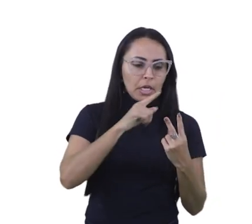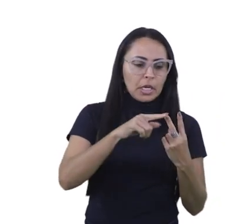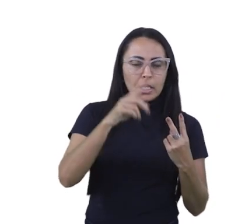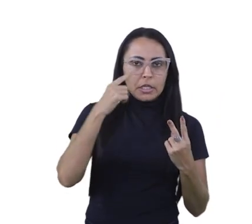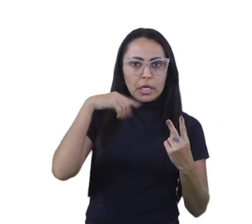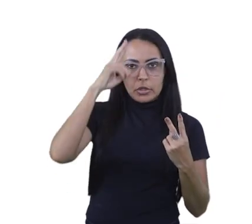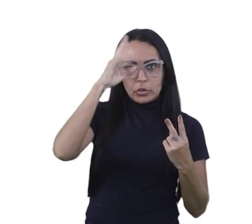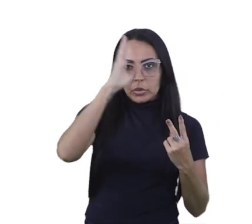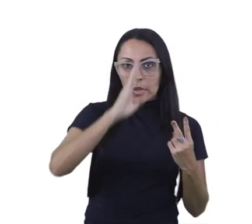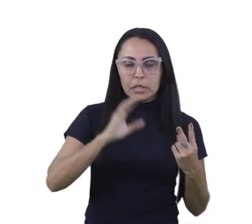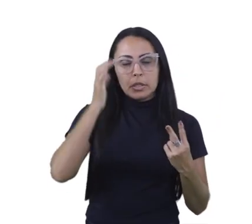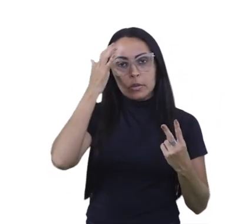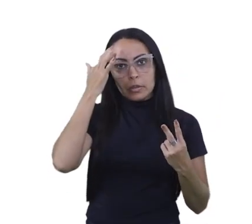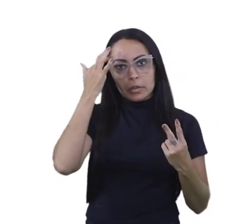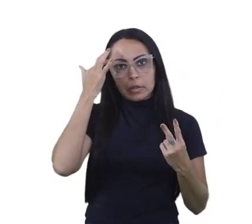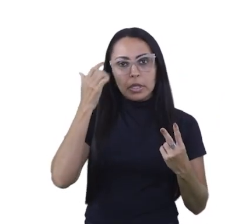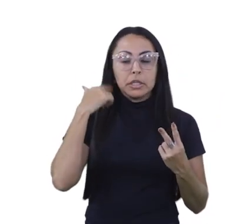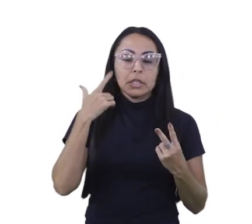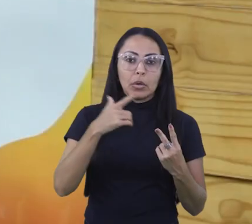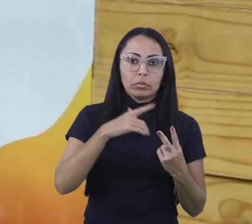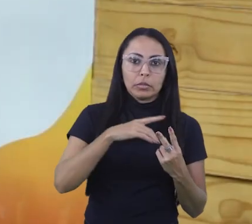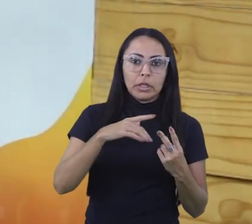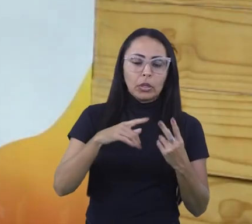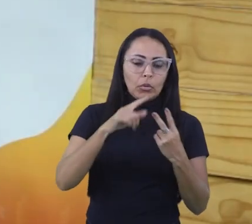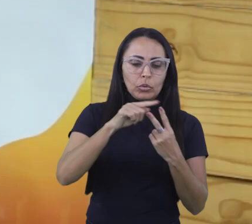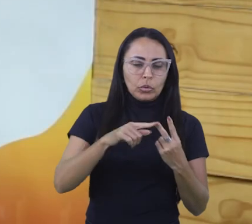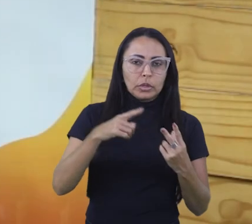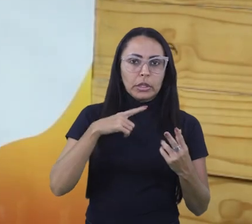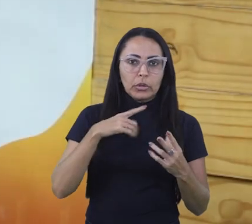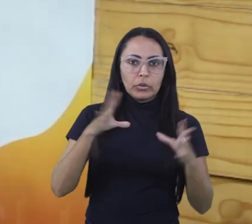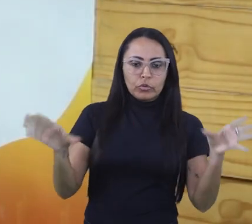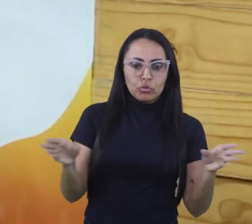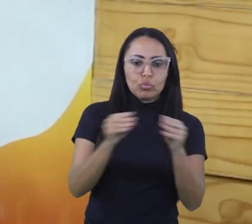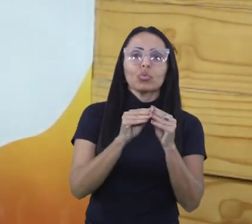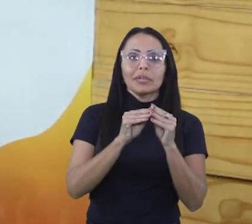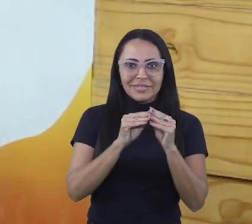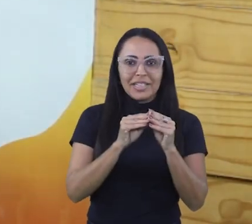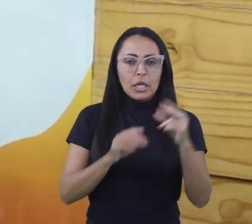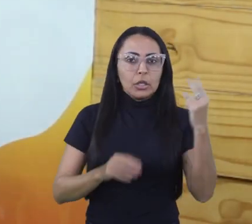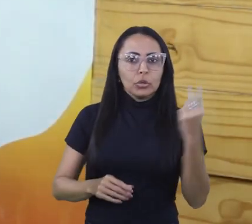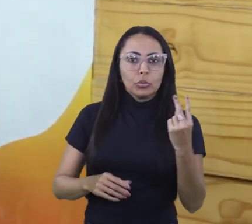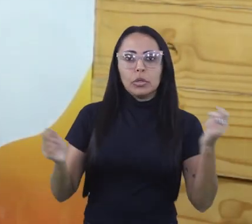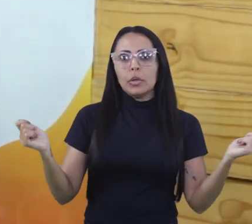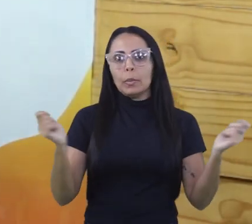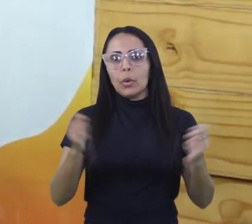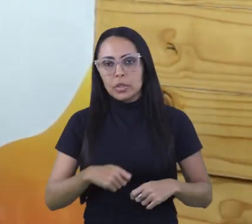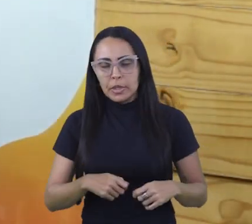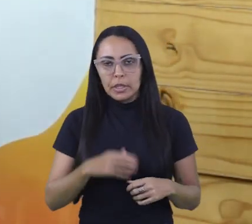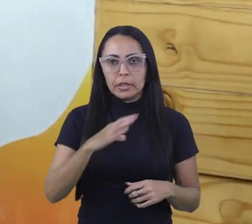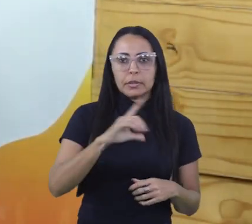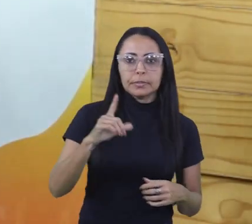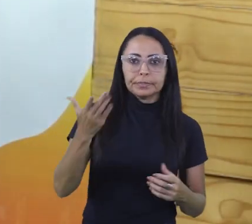história do Brasil. Então, eu contemplo os dois, né, fazendo essa junção né, de duas possibilidades de